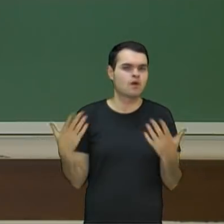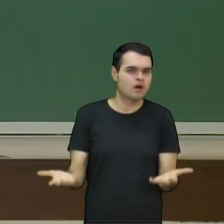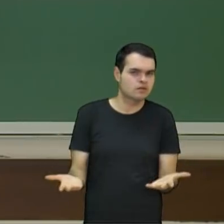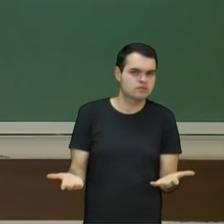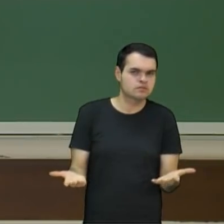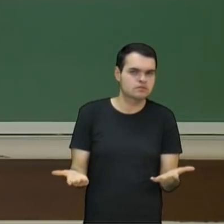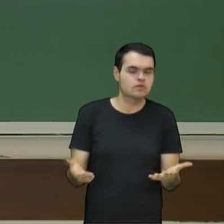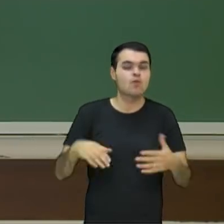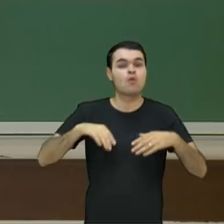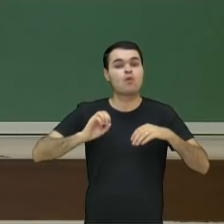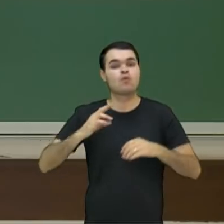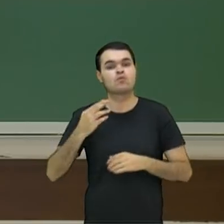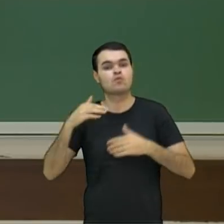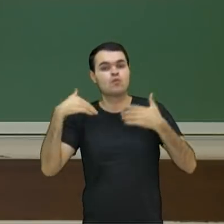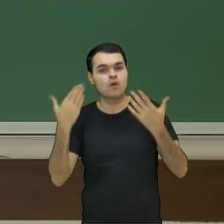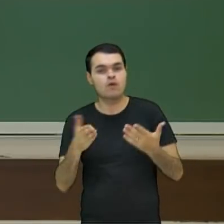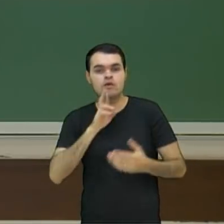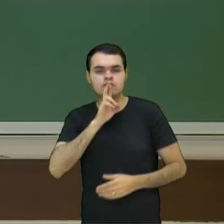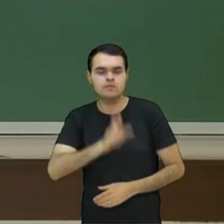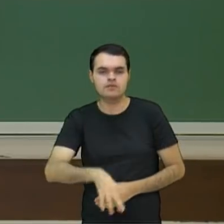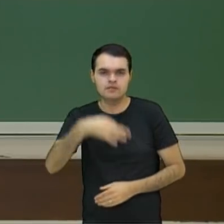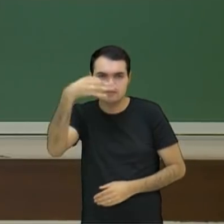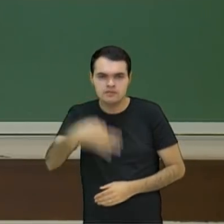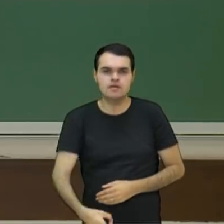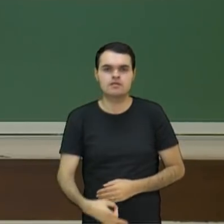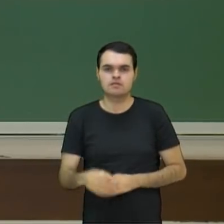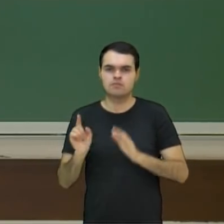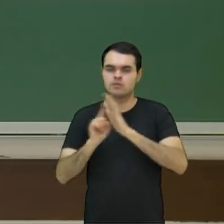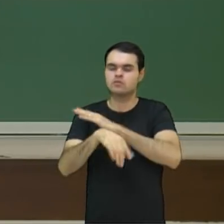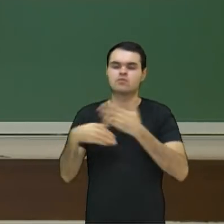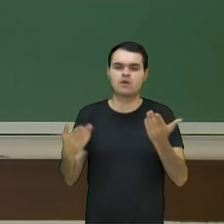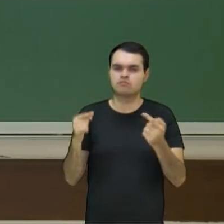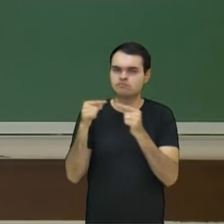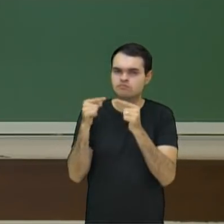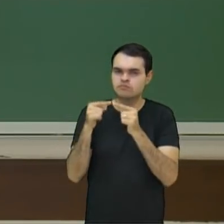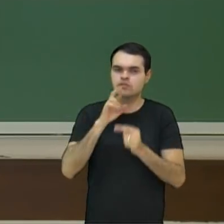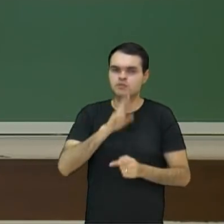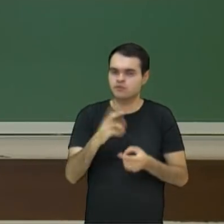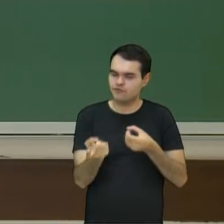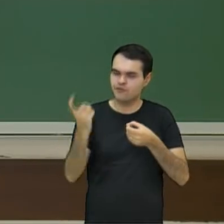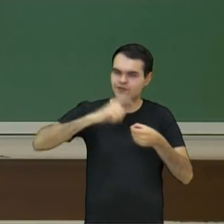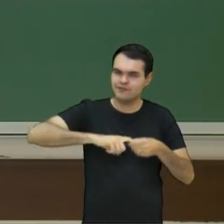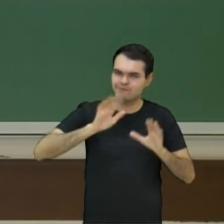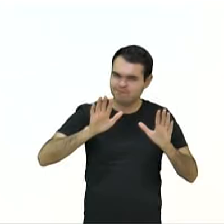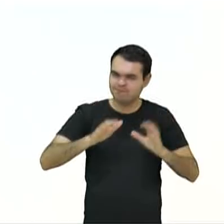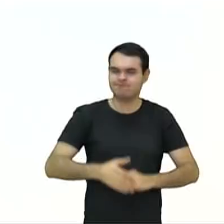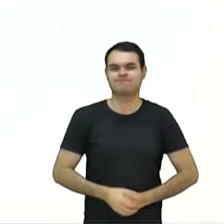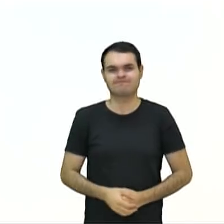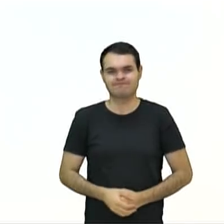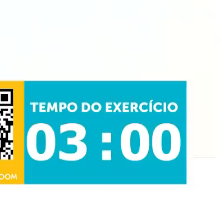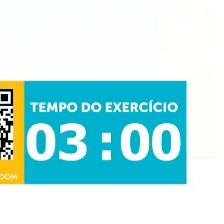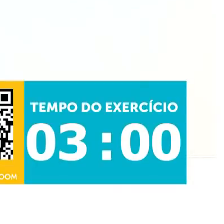quais ou qual resposta é adequada ali para o que está sendo perguntado? Respondo e já voltamos com a correção.